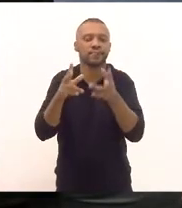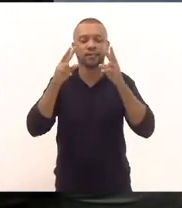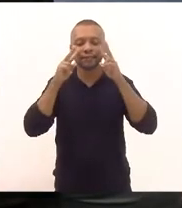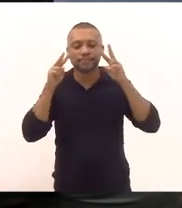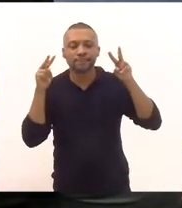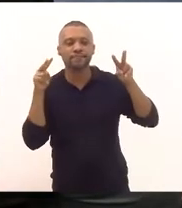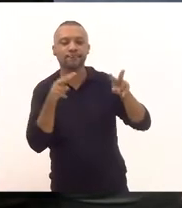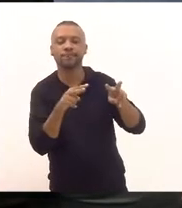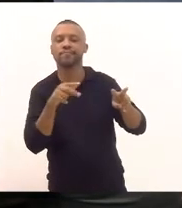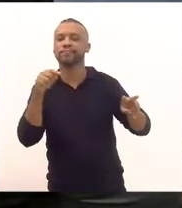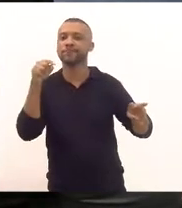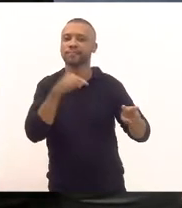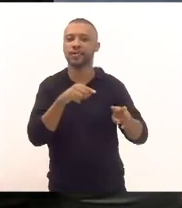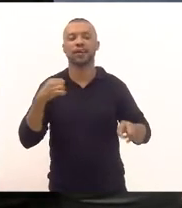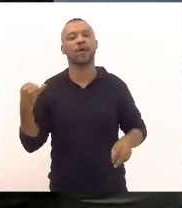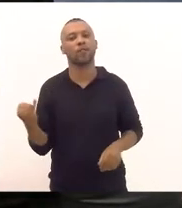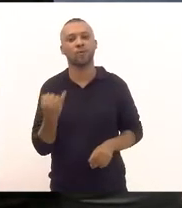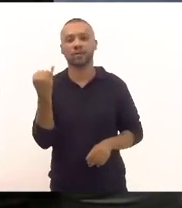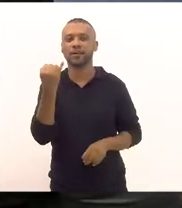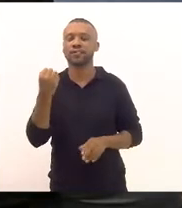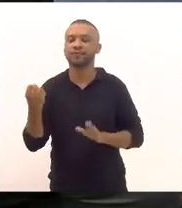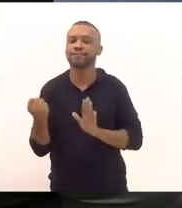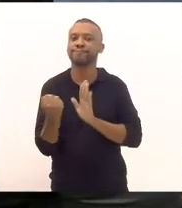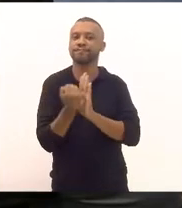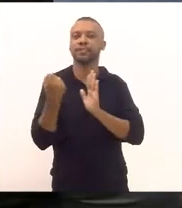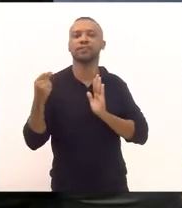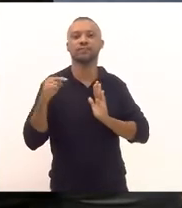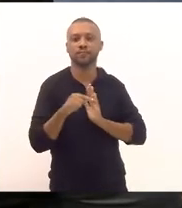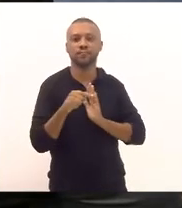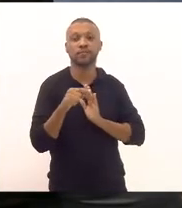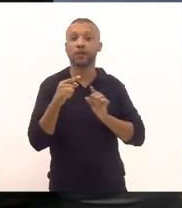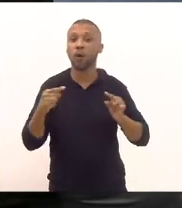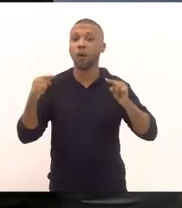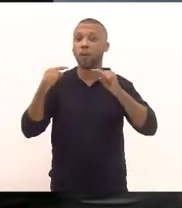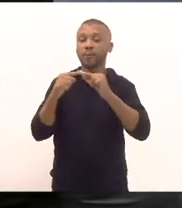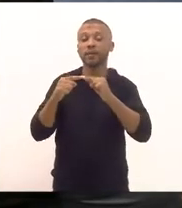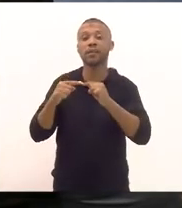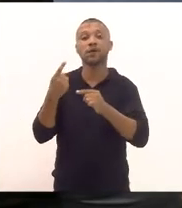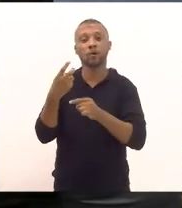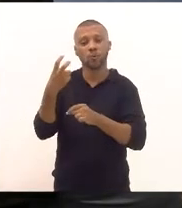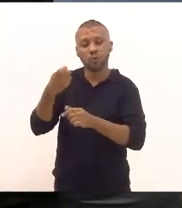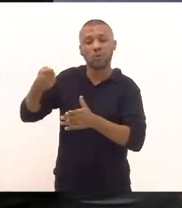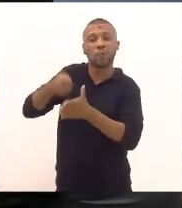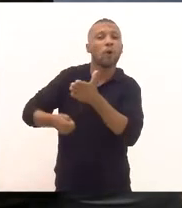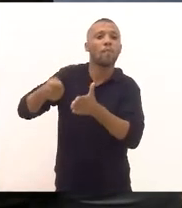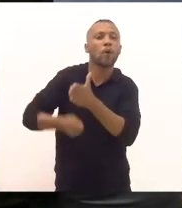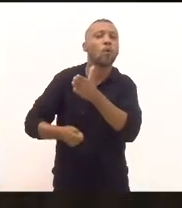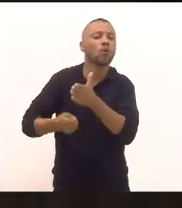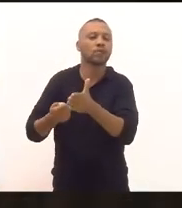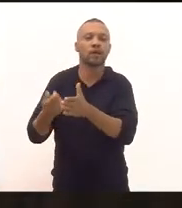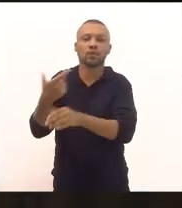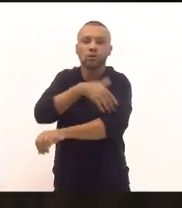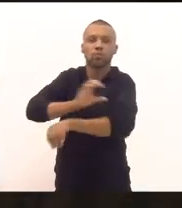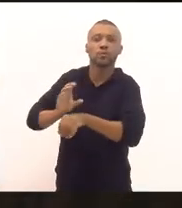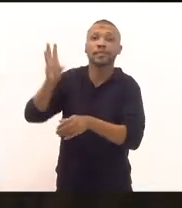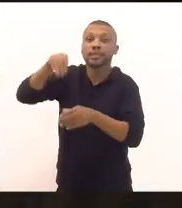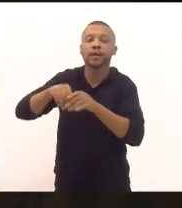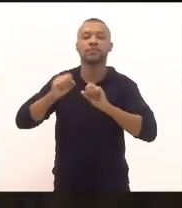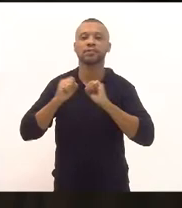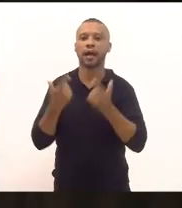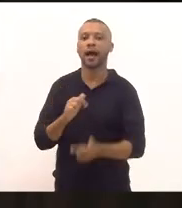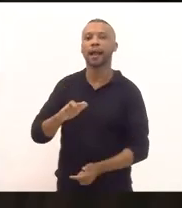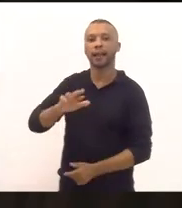reconhecimento tão fundamental importante que tem a ver com a nossa luta dentro da Assembleia